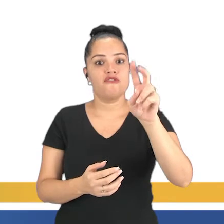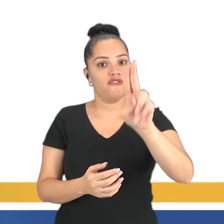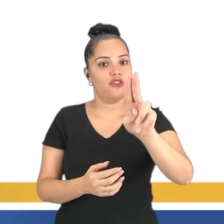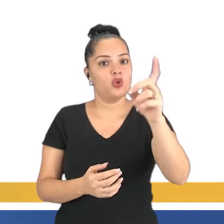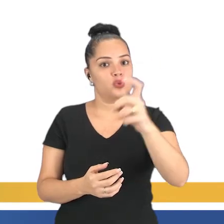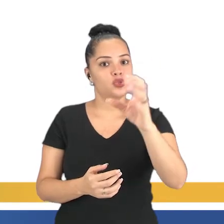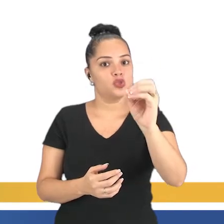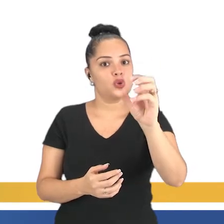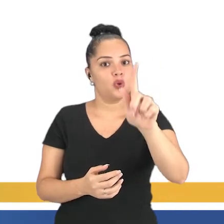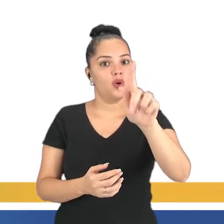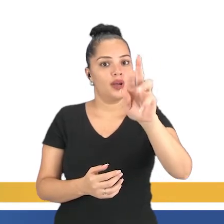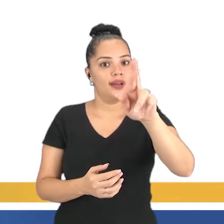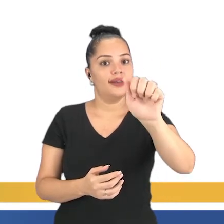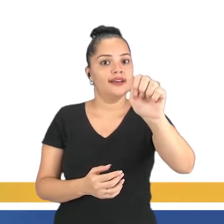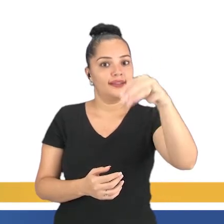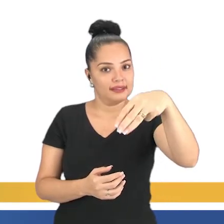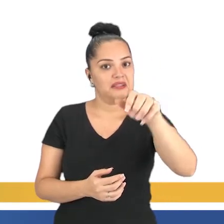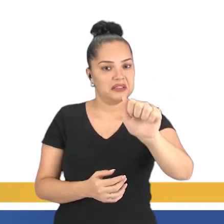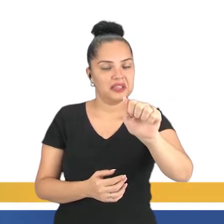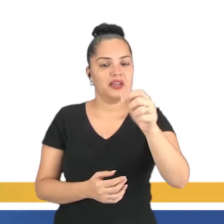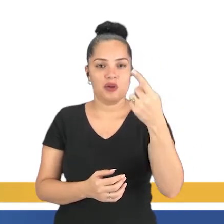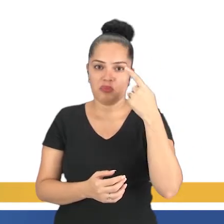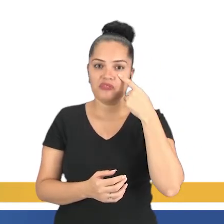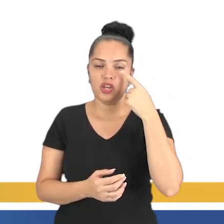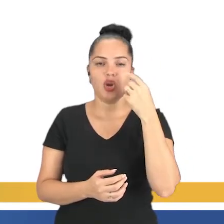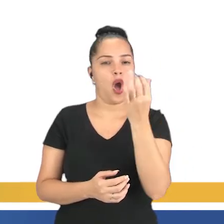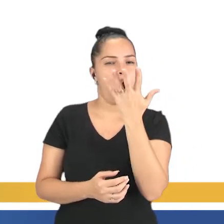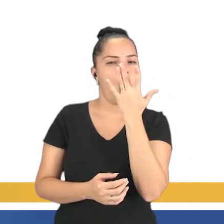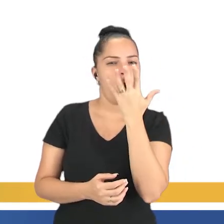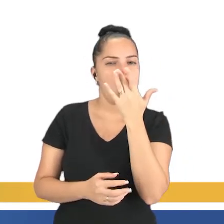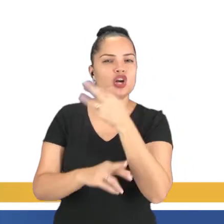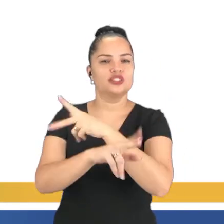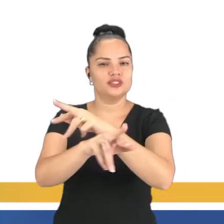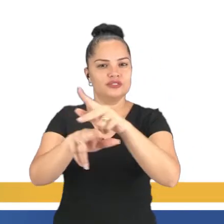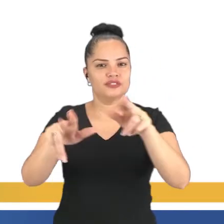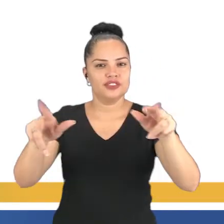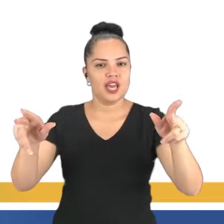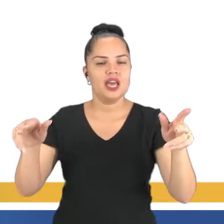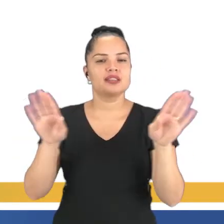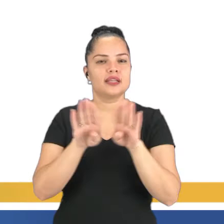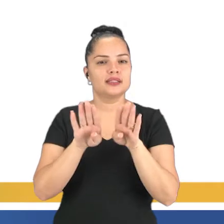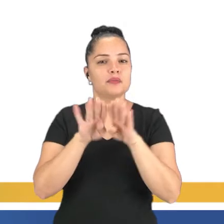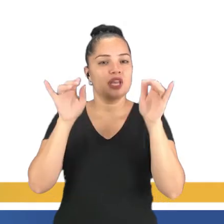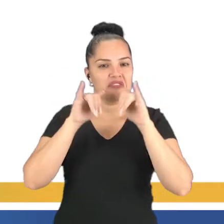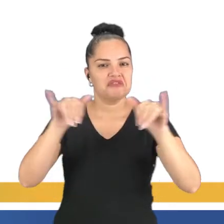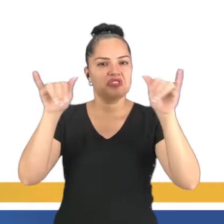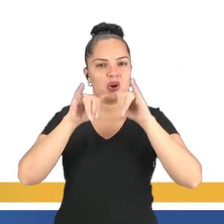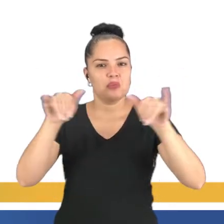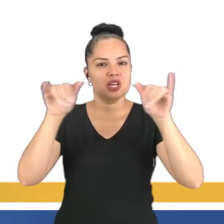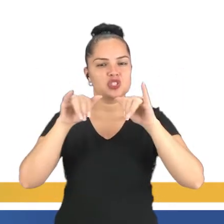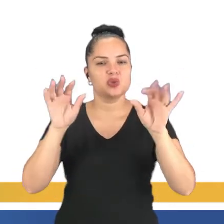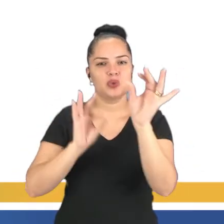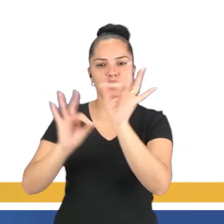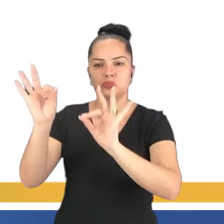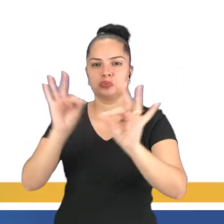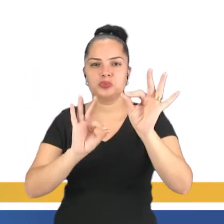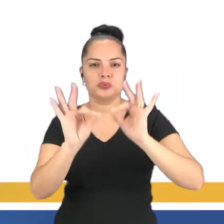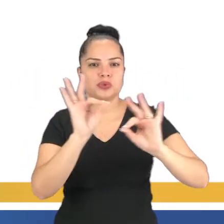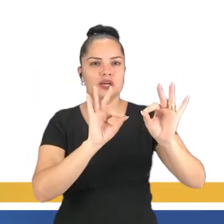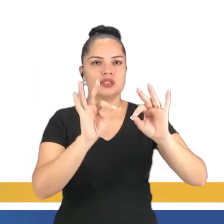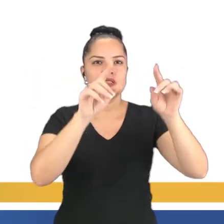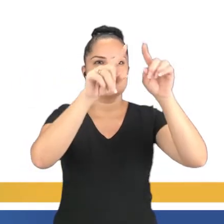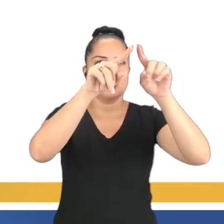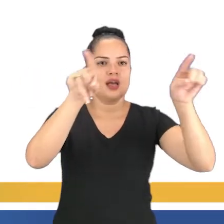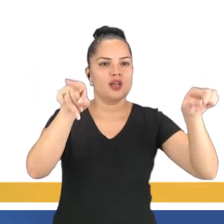fluxograma. Olha que interessante. Todo colorido. E vejamos aqui, as informações são distribuídas em blocos que terminam